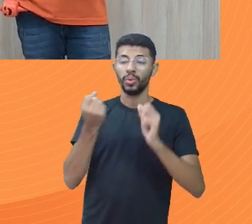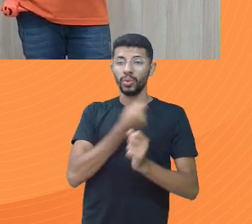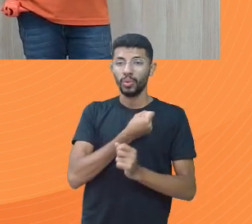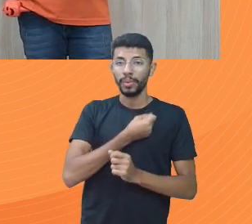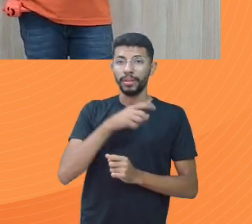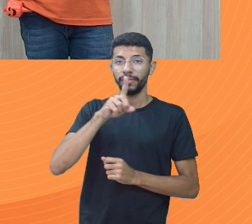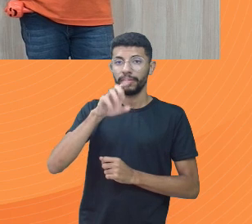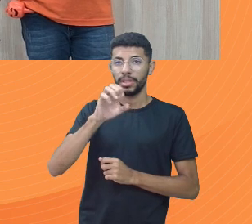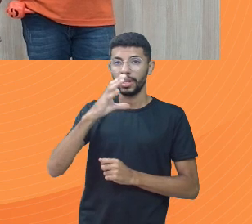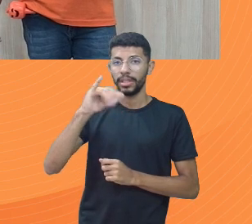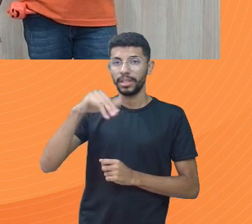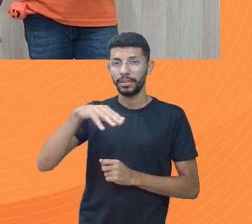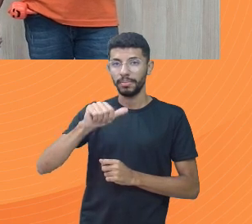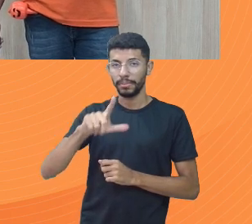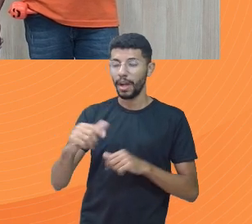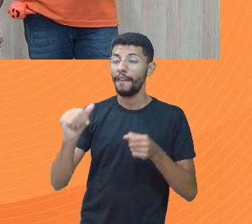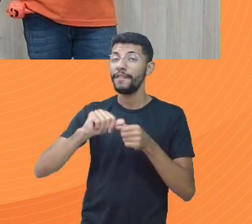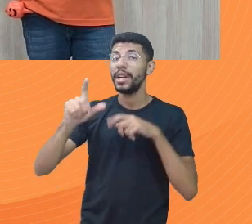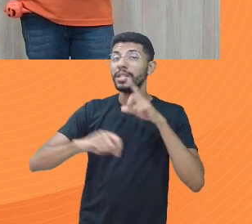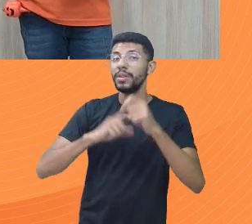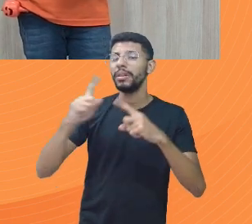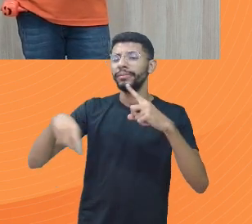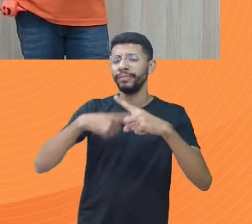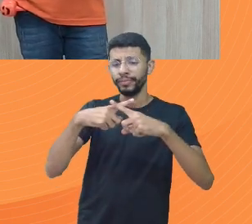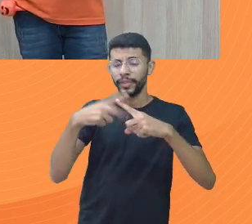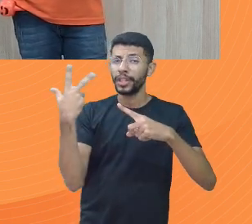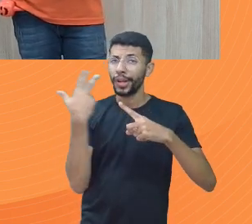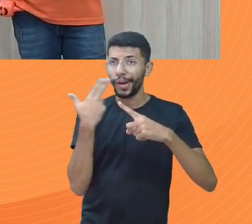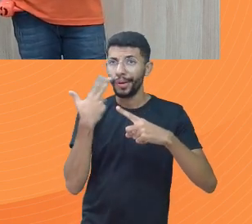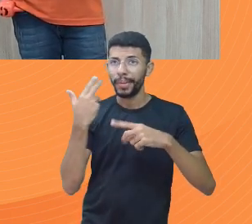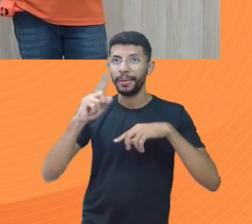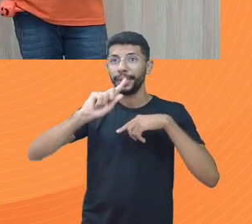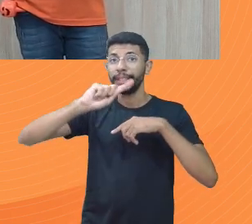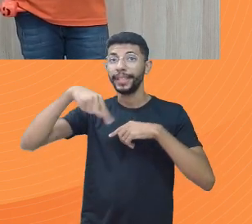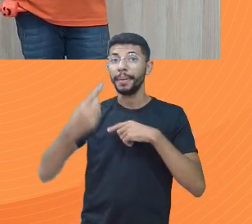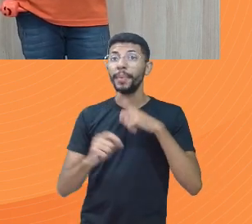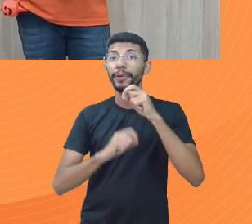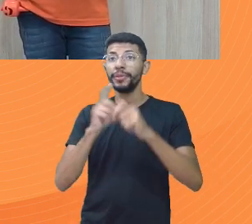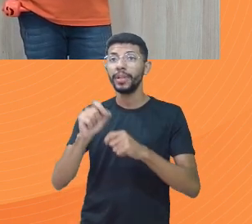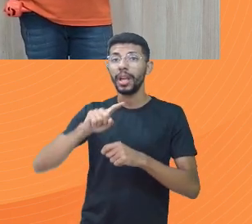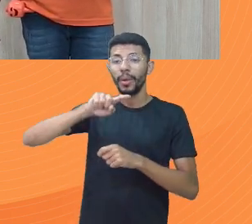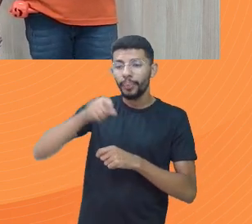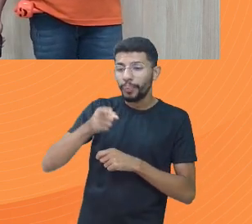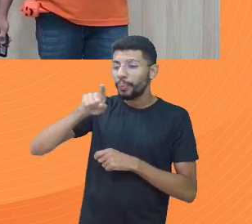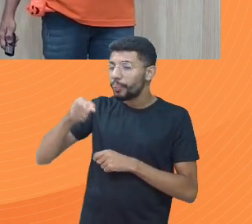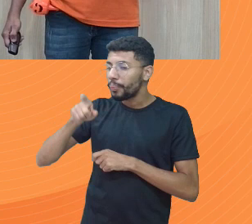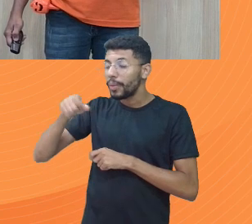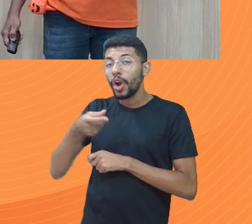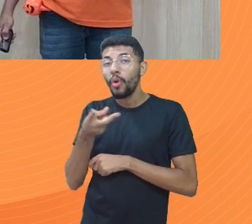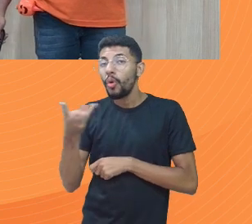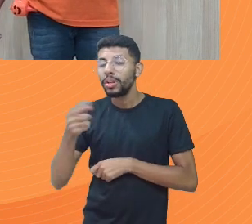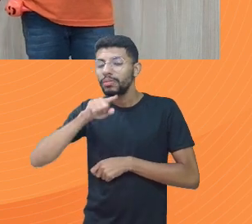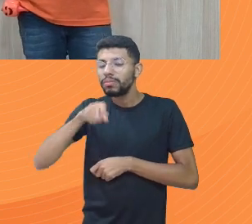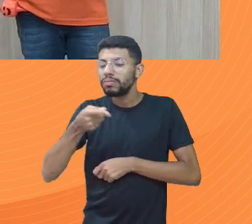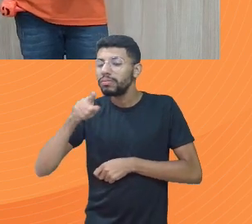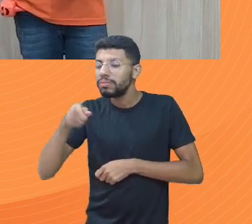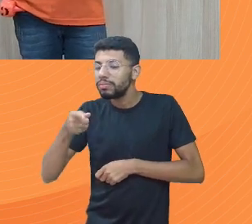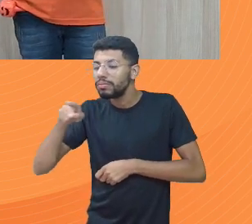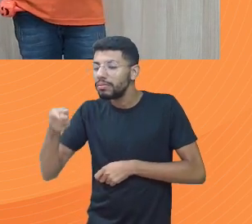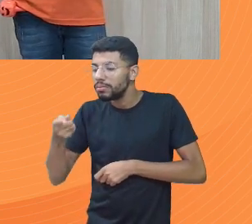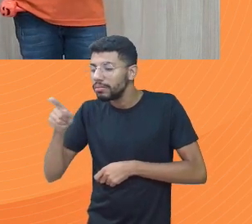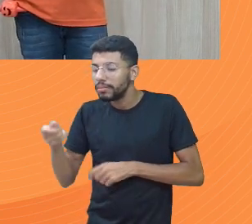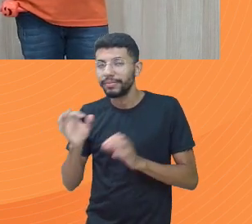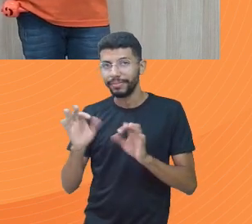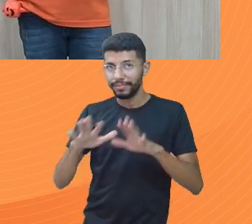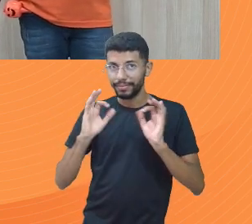Faz a multiplicação normalmente e depois conta as casas decimais. Como os números que nós multiplicamos, cada um